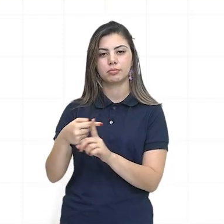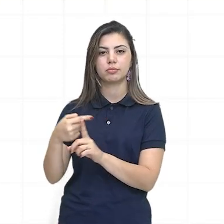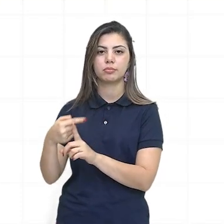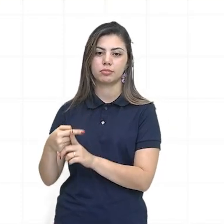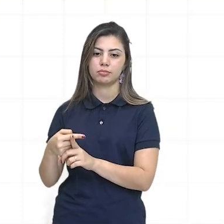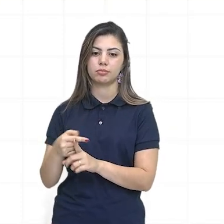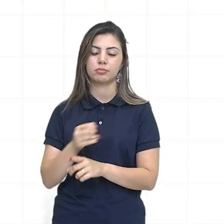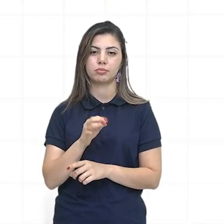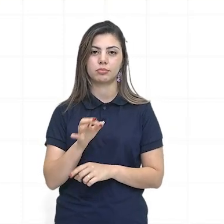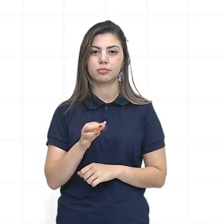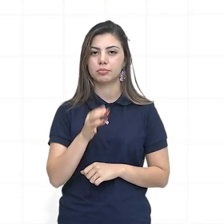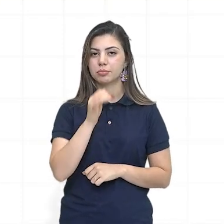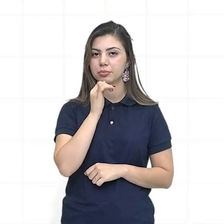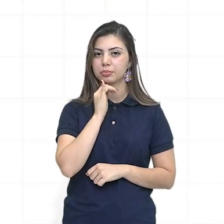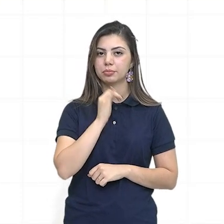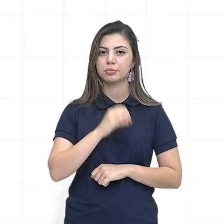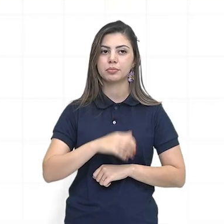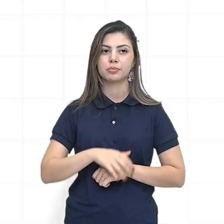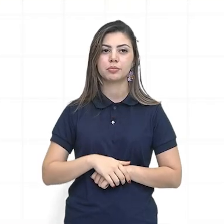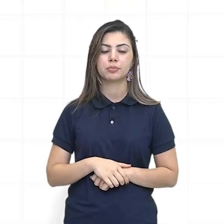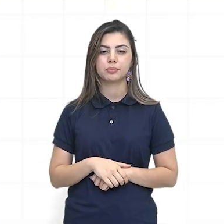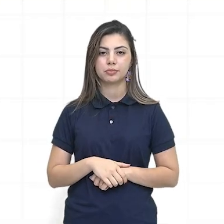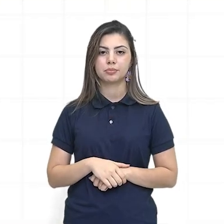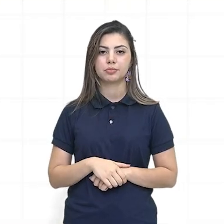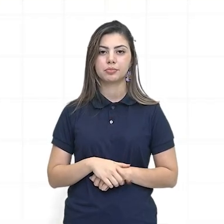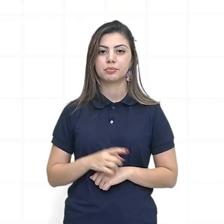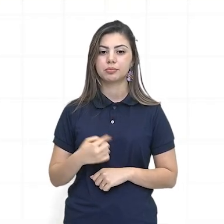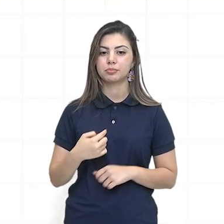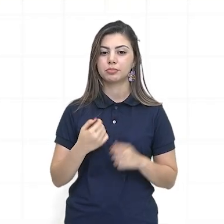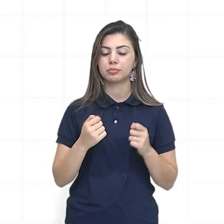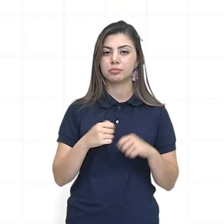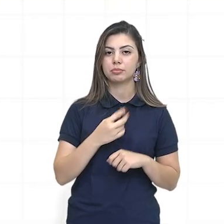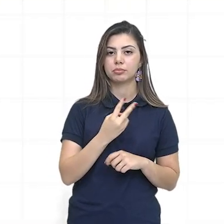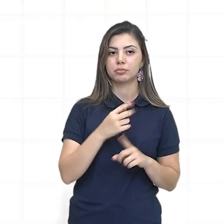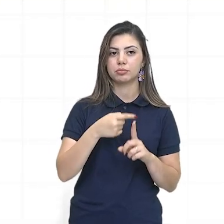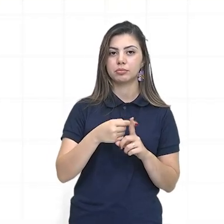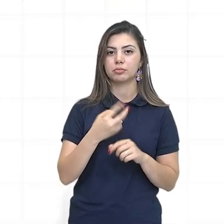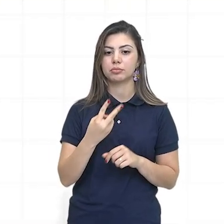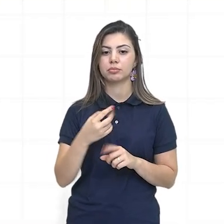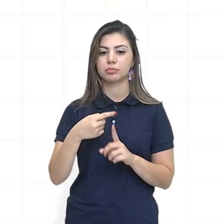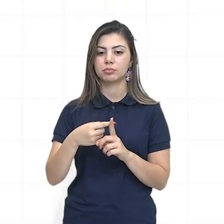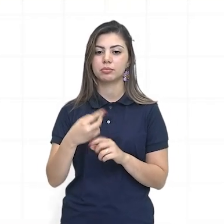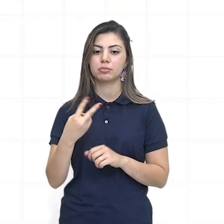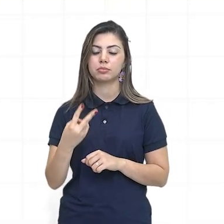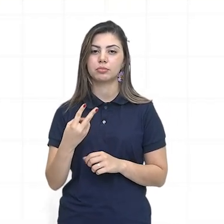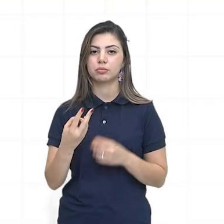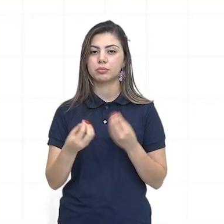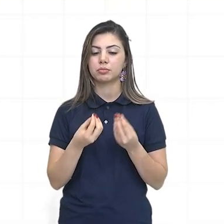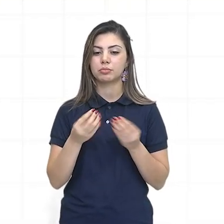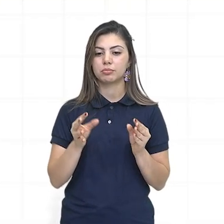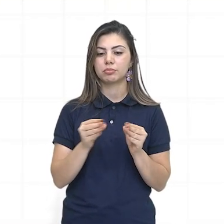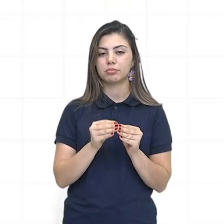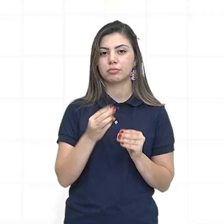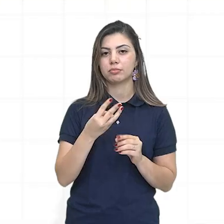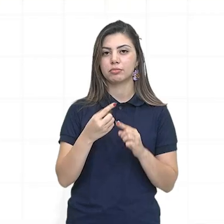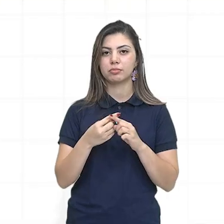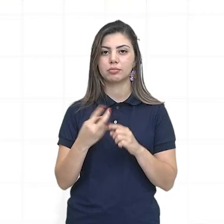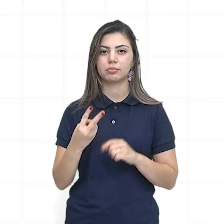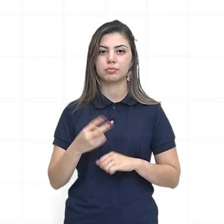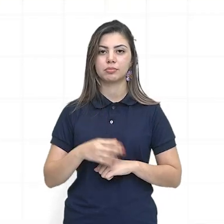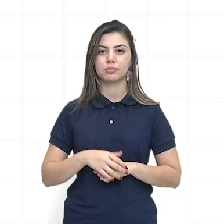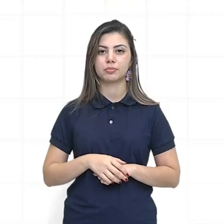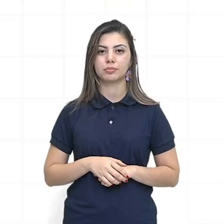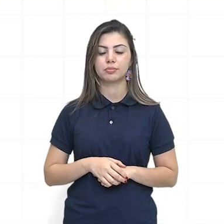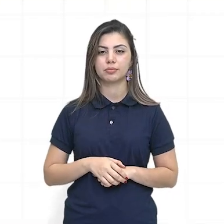adição consecutivas. Por exemplo, podemos escrever 2 mais 2 mais 2 como